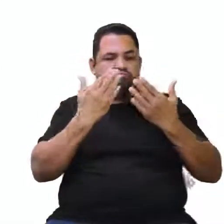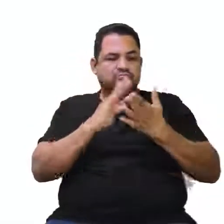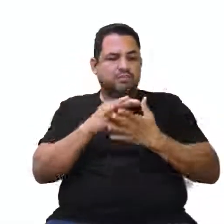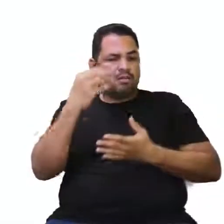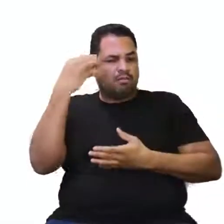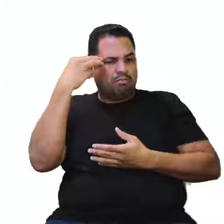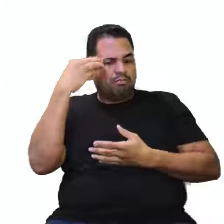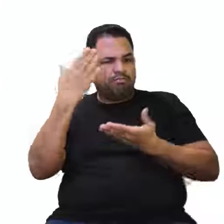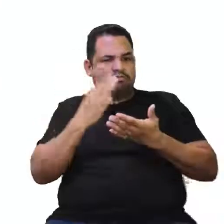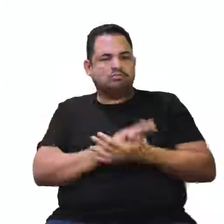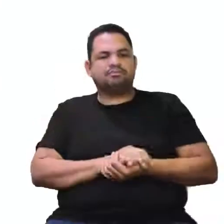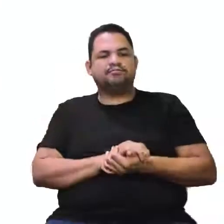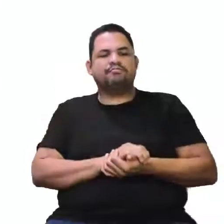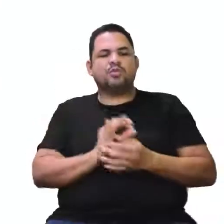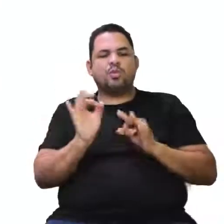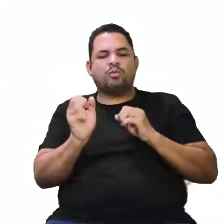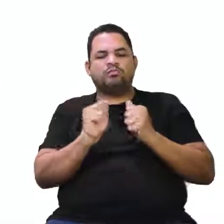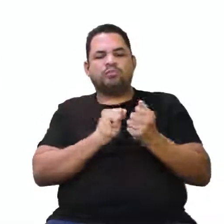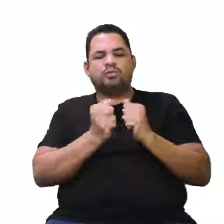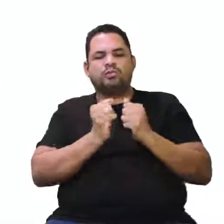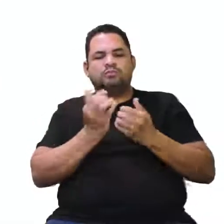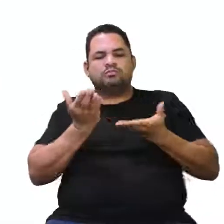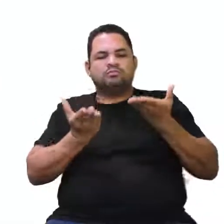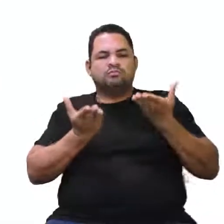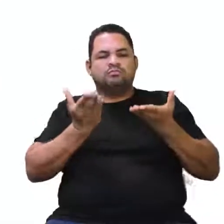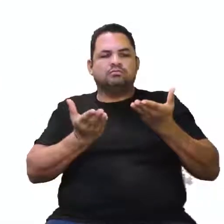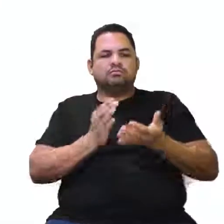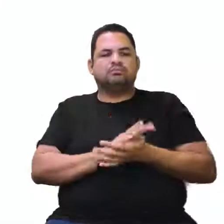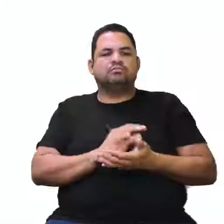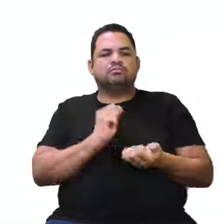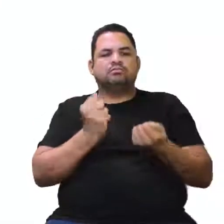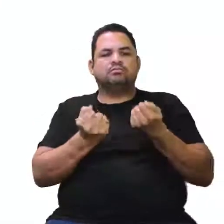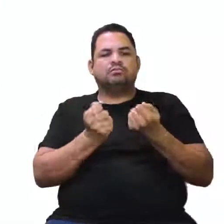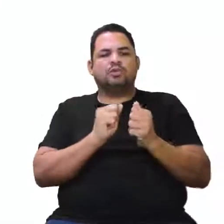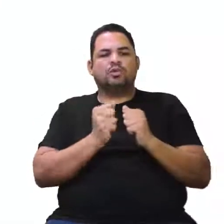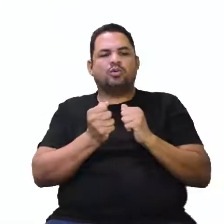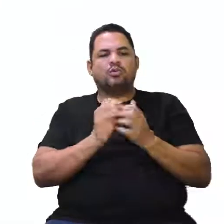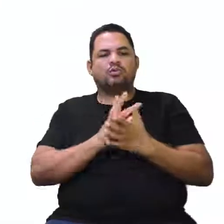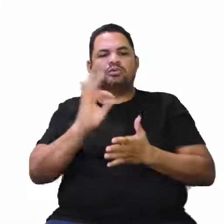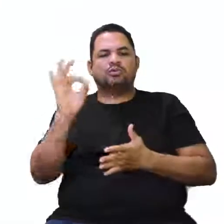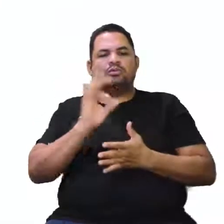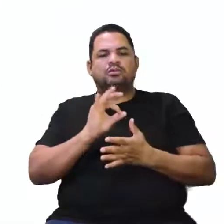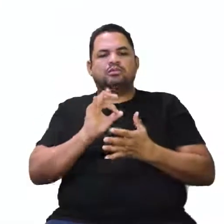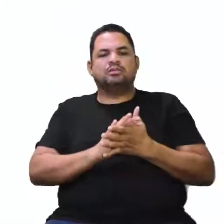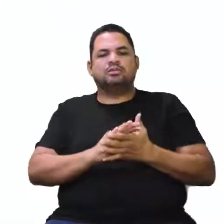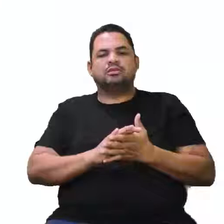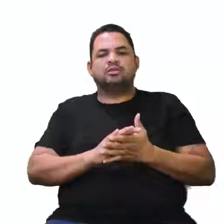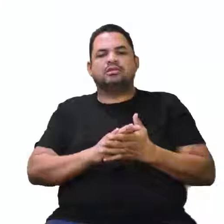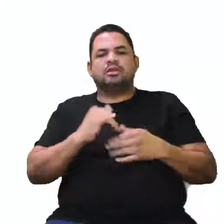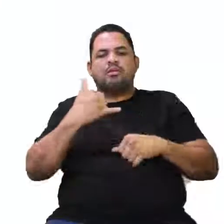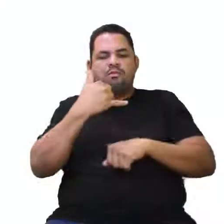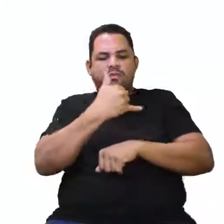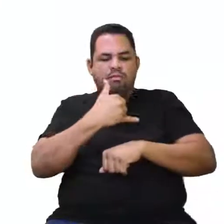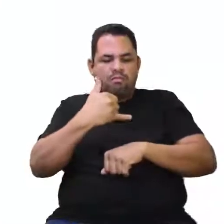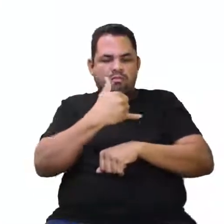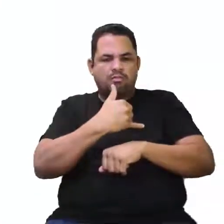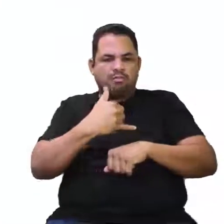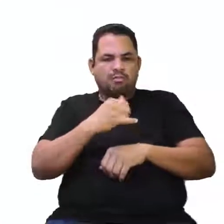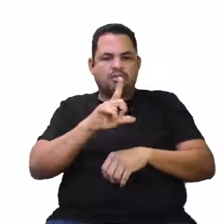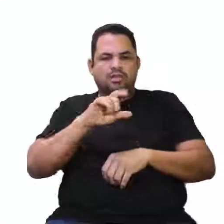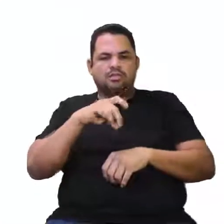gente já falou bastante. Controle do peso, controle aí do colesterol, né?